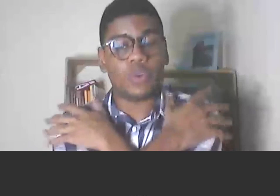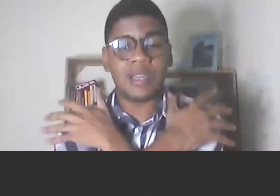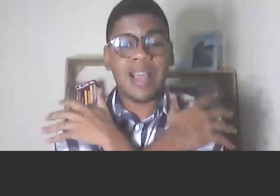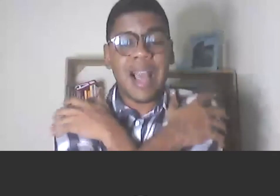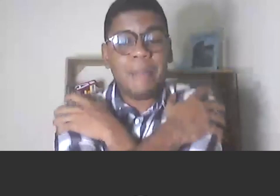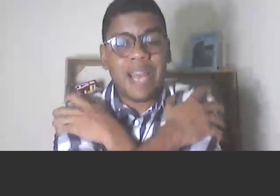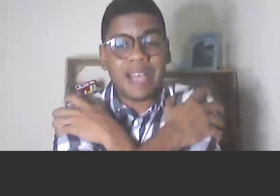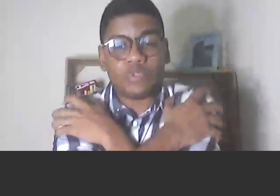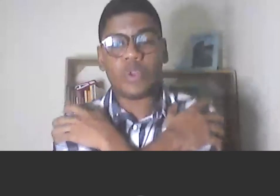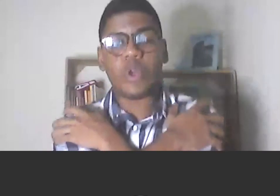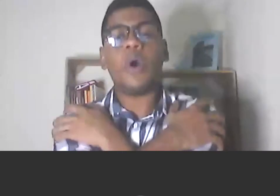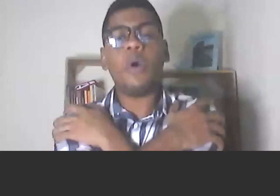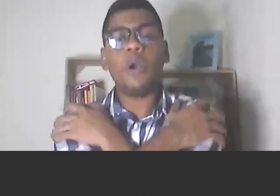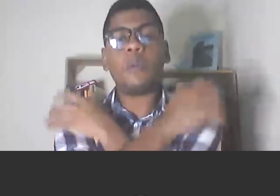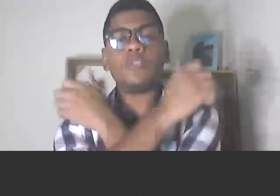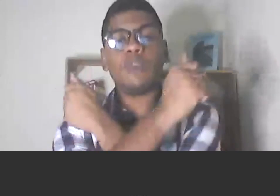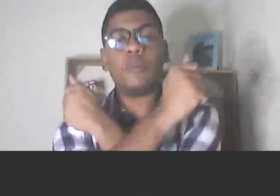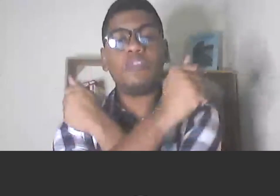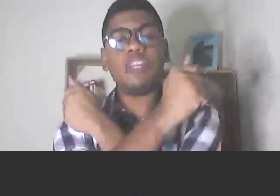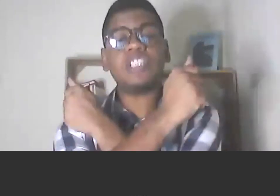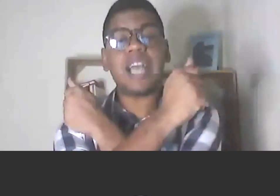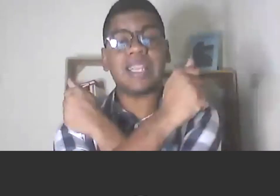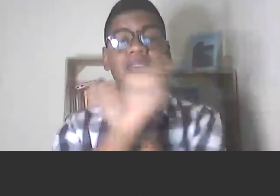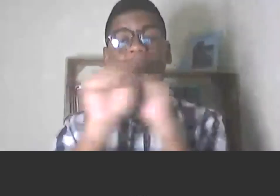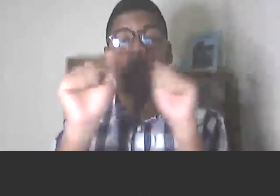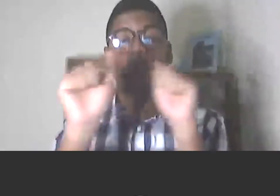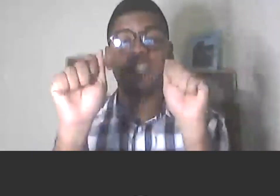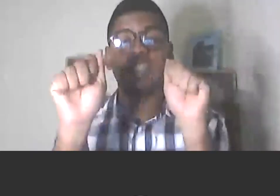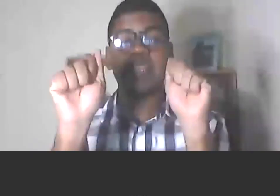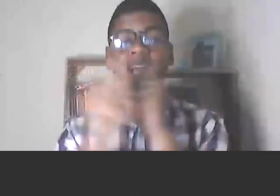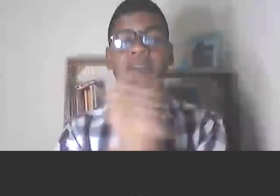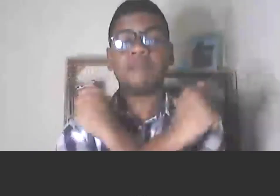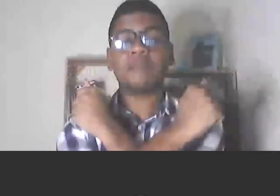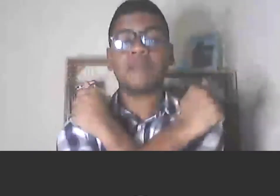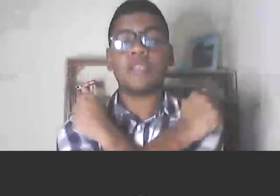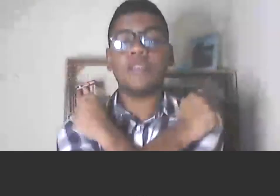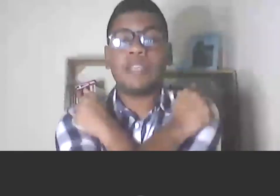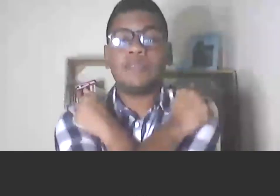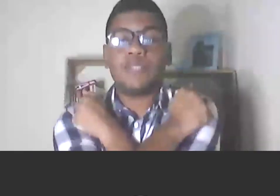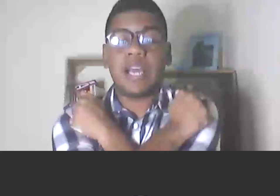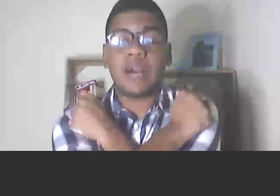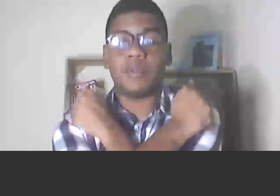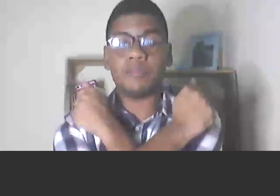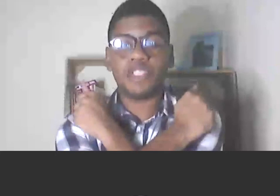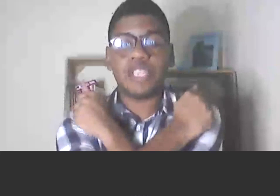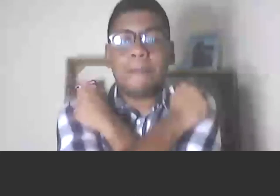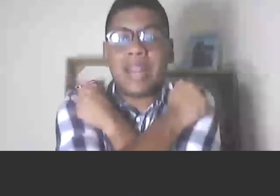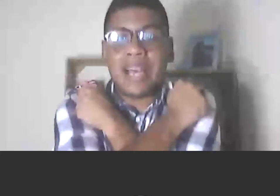outra pessoa. Abraço. Ou eu posso fazer com a mão fechada em A, e o